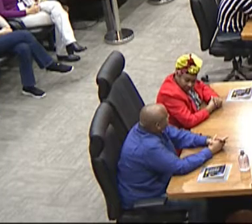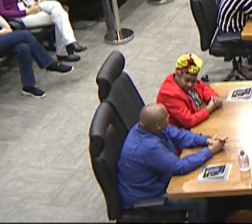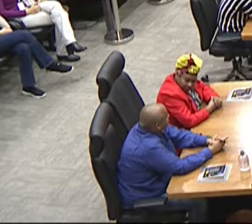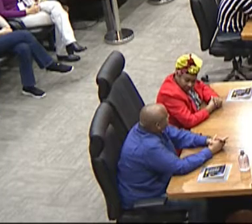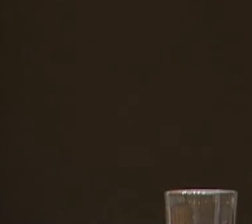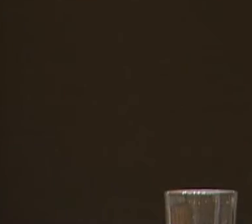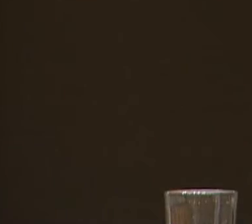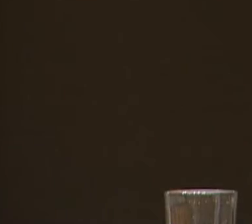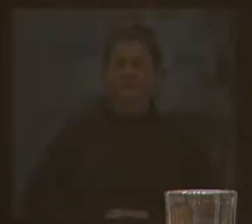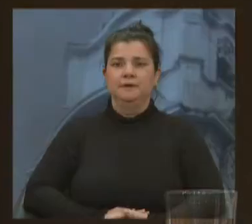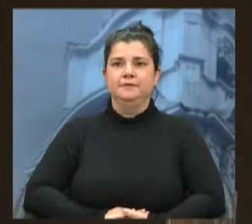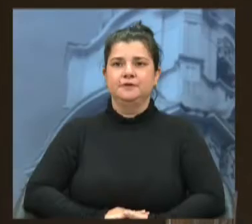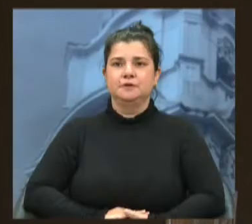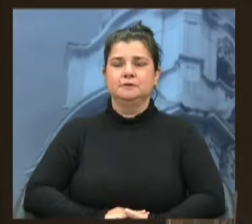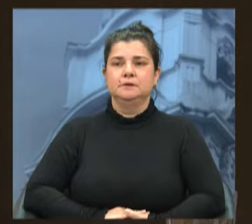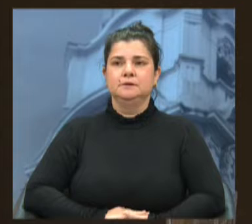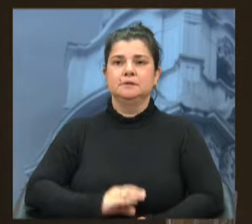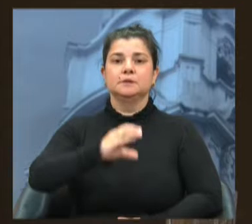Cláudia Cohen.